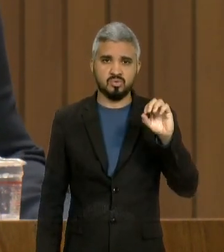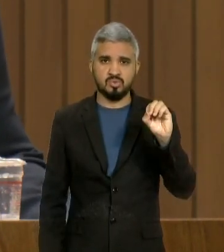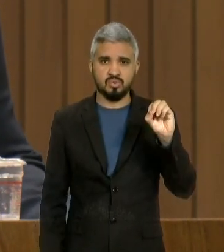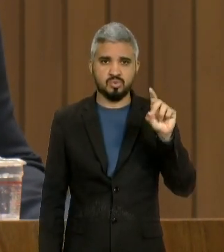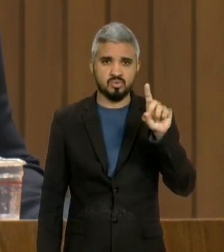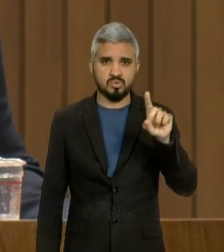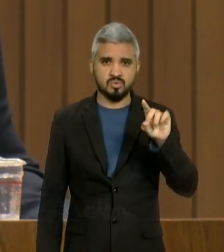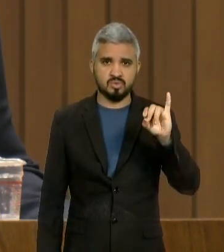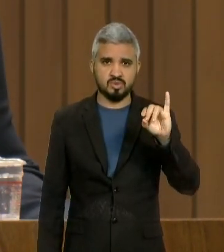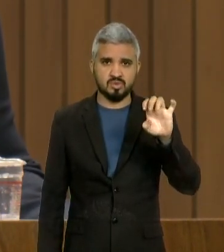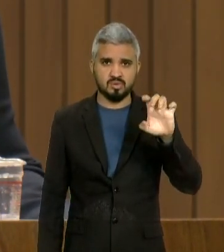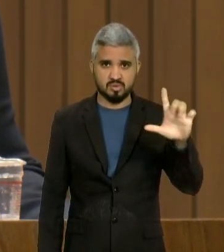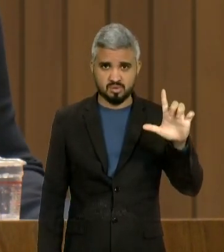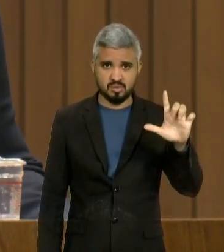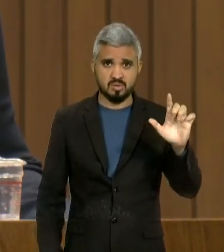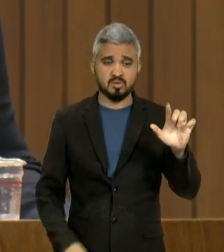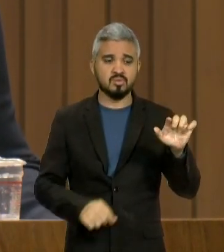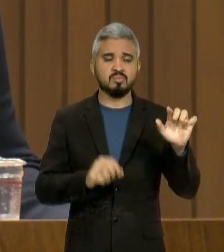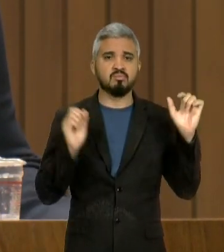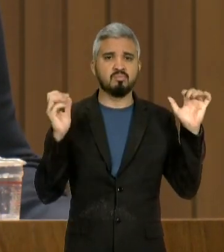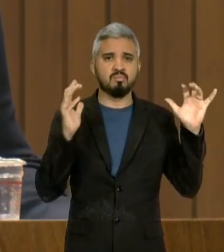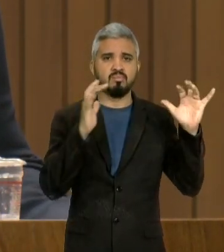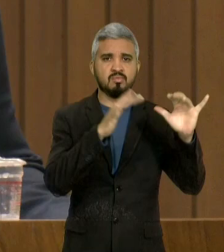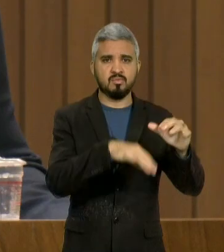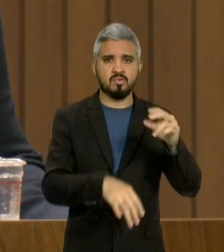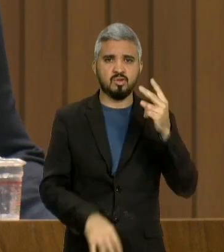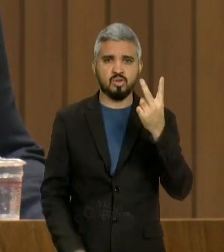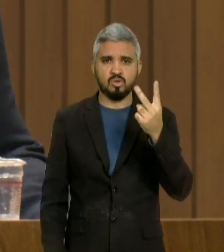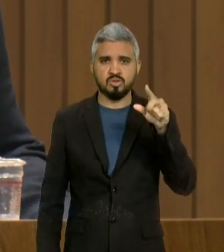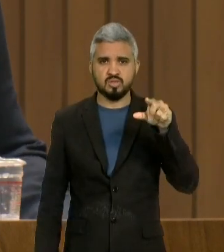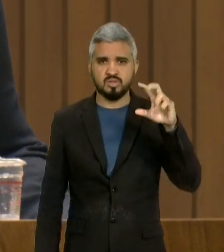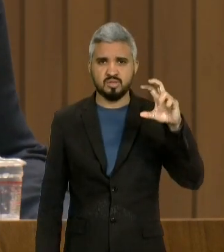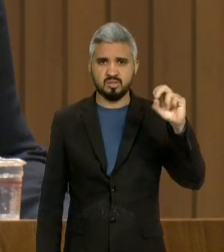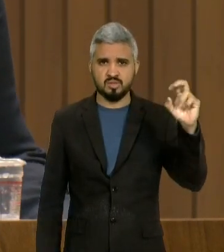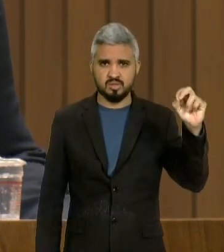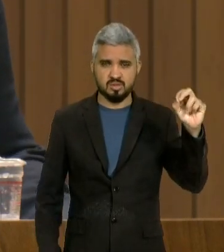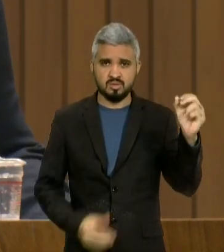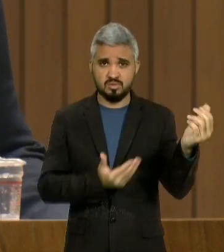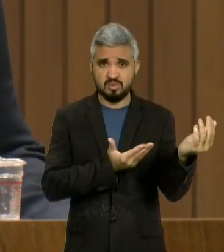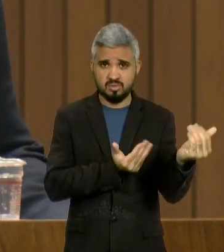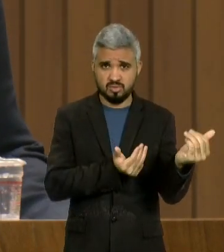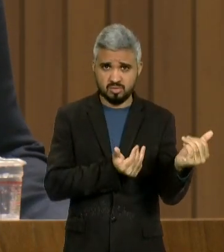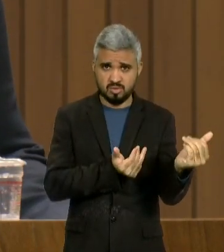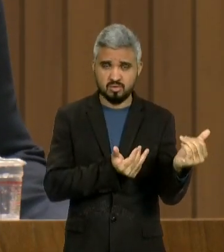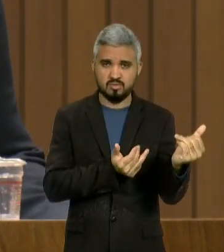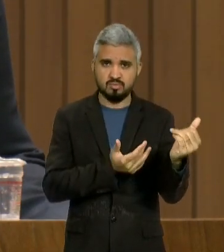quase 2.500 jovens. Foi um belo trabalho. Eu quero agradecer a Deus,